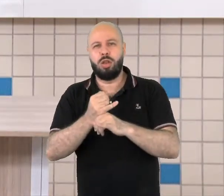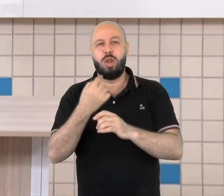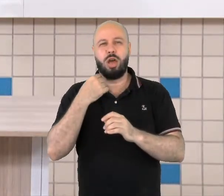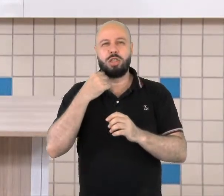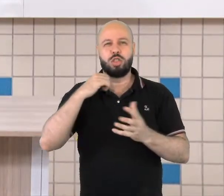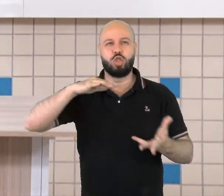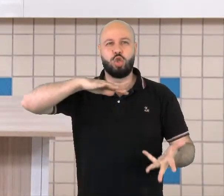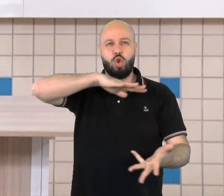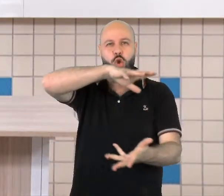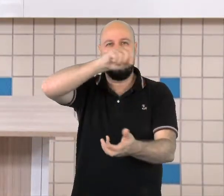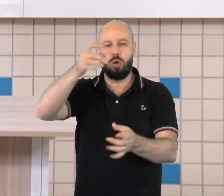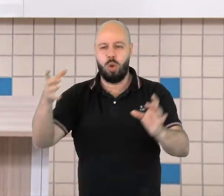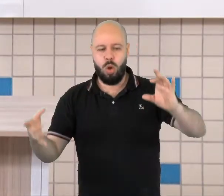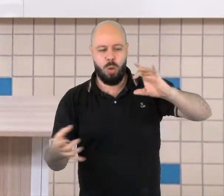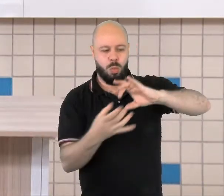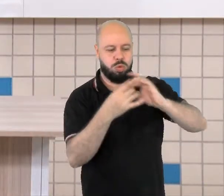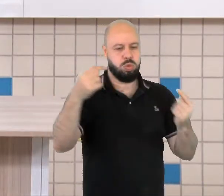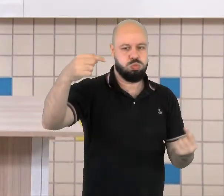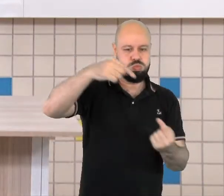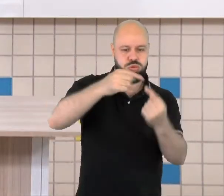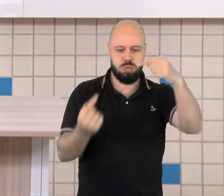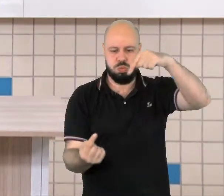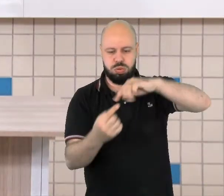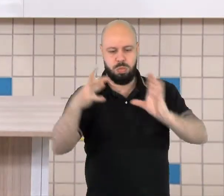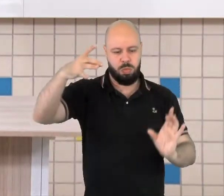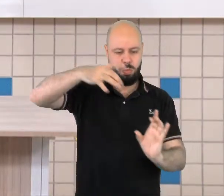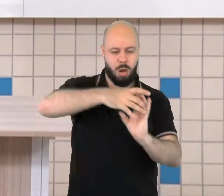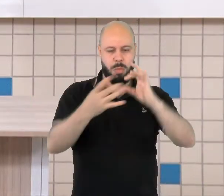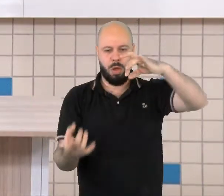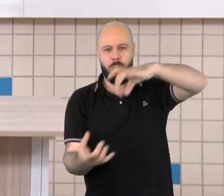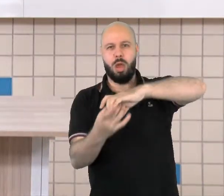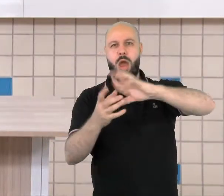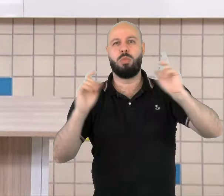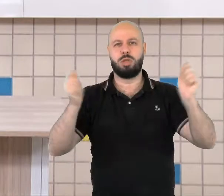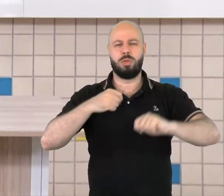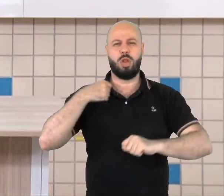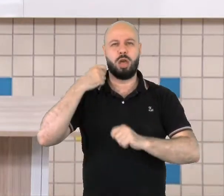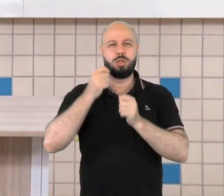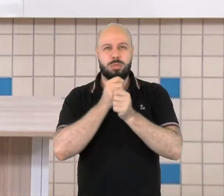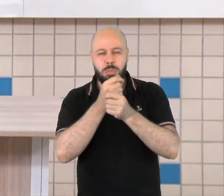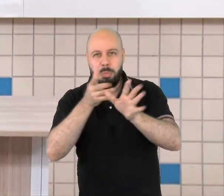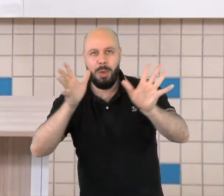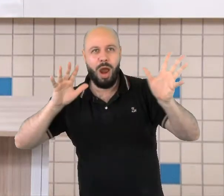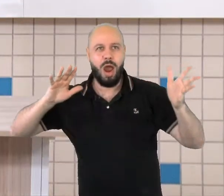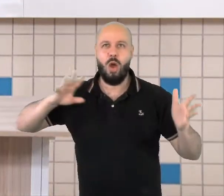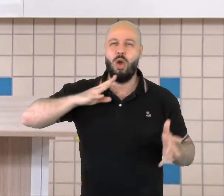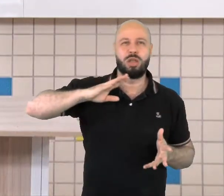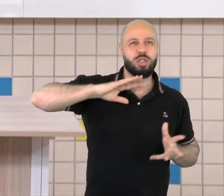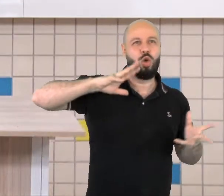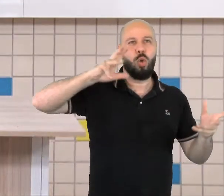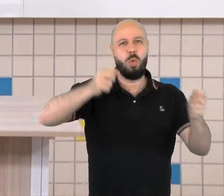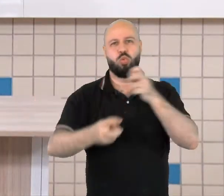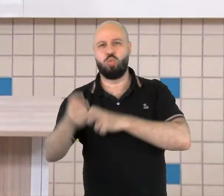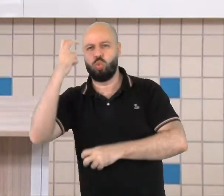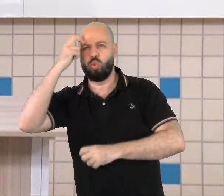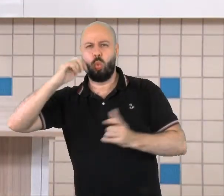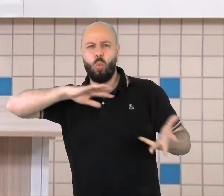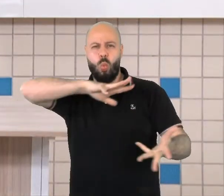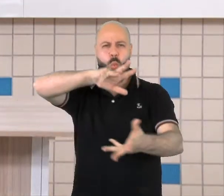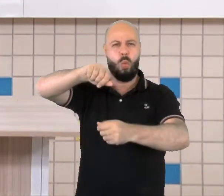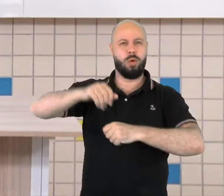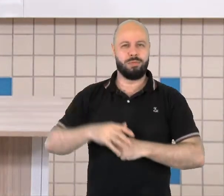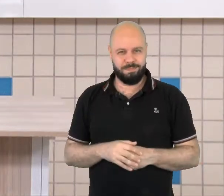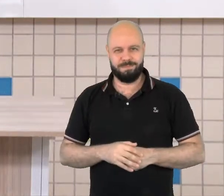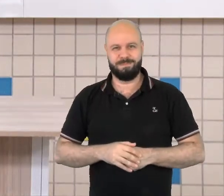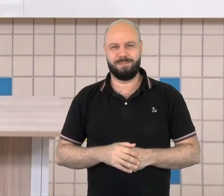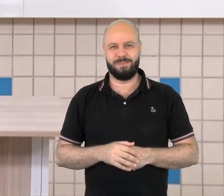A internet abriu portas para a gente conhecer o mundo todo, qualquer tipo de cultura do mundo.